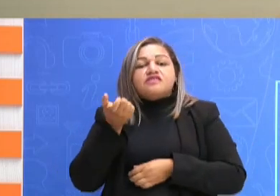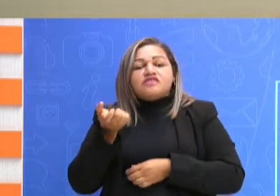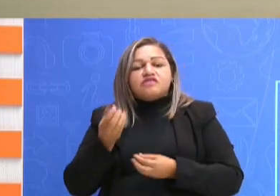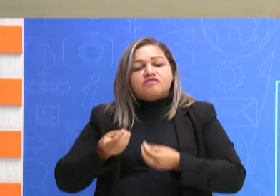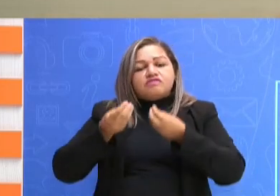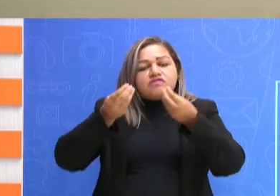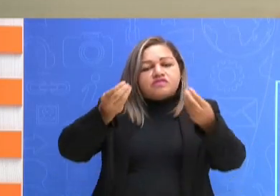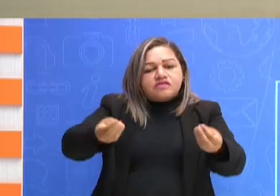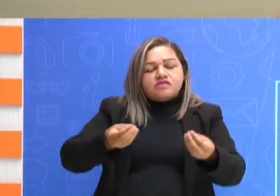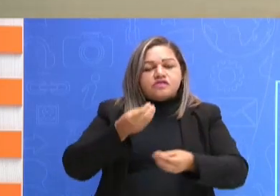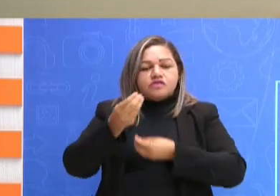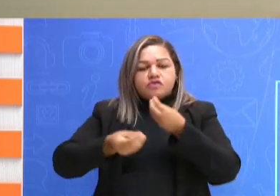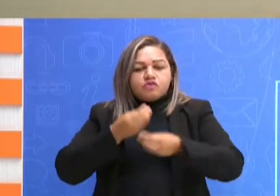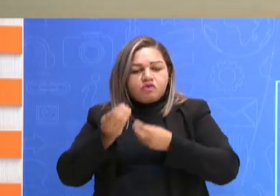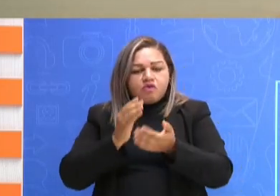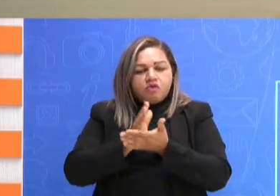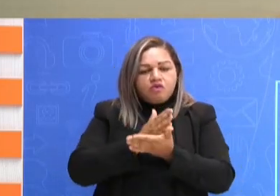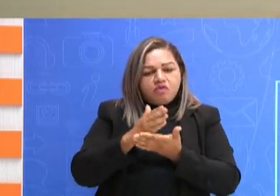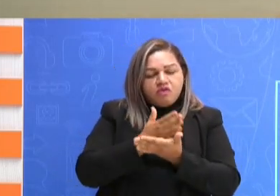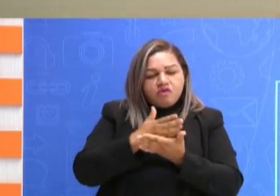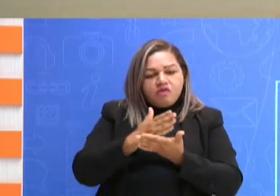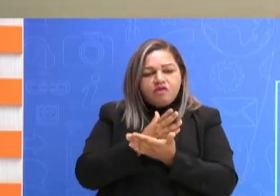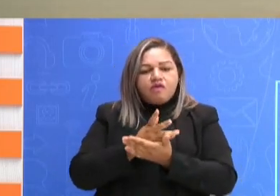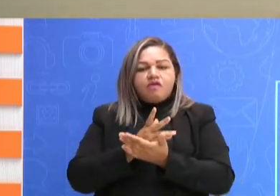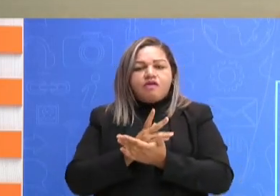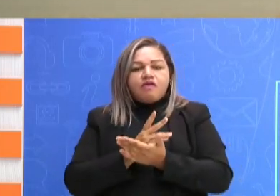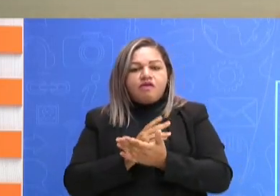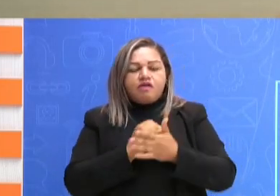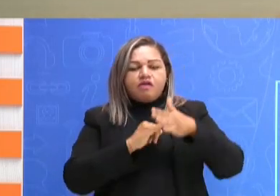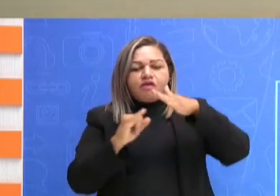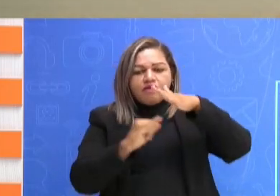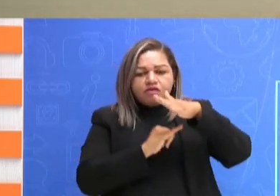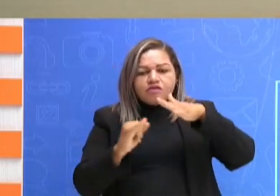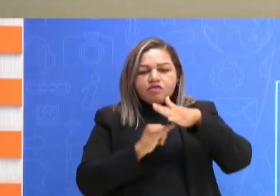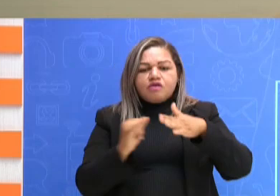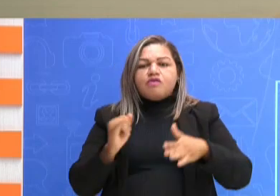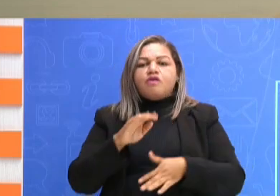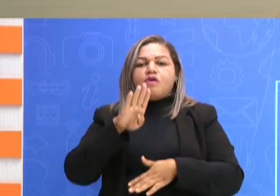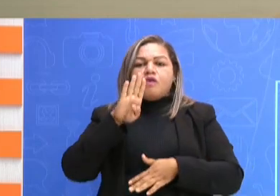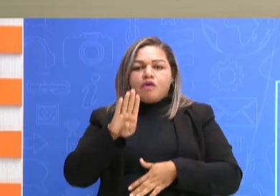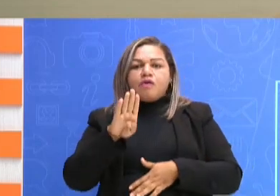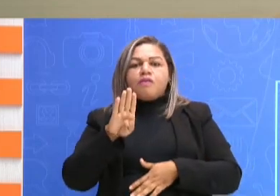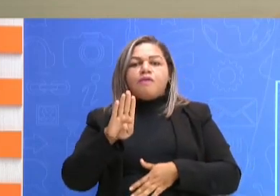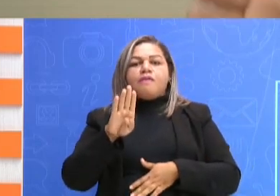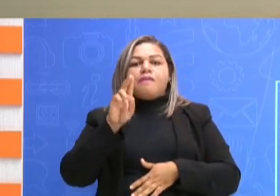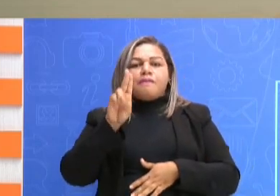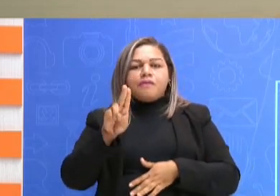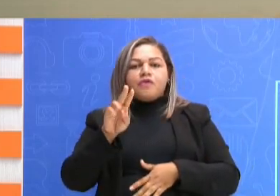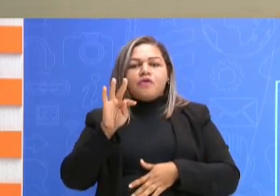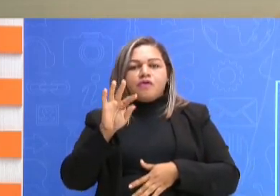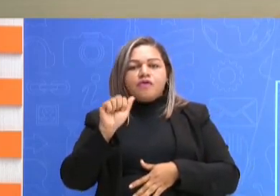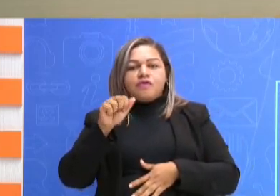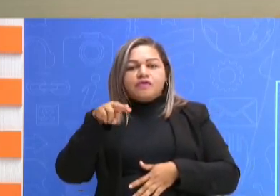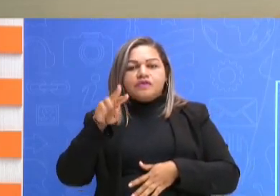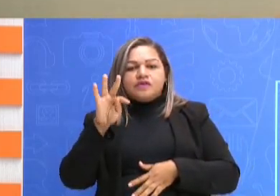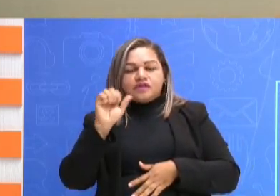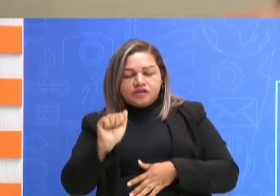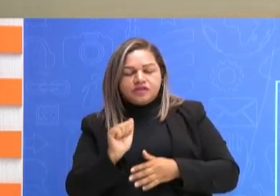vacina. Como a nossa vacina está vindo do Instituto Butantan, que está oferecendo para o Brasil como um todo, e é de forma